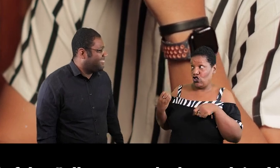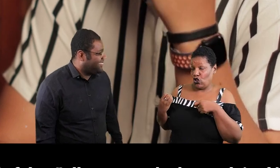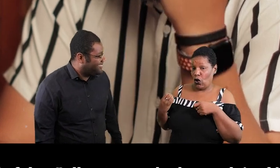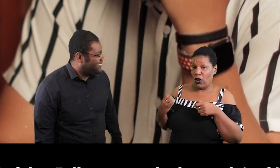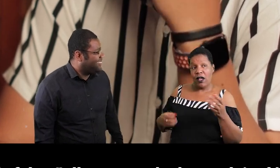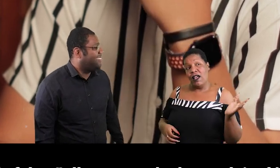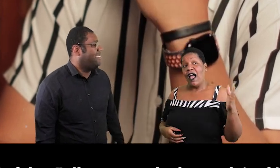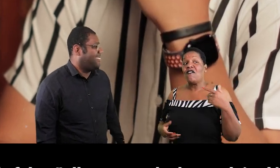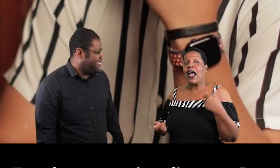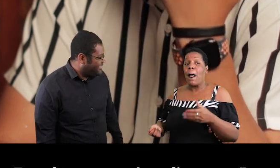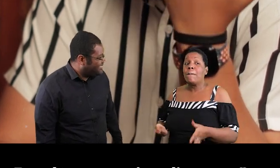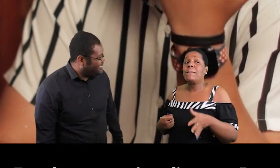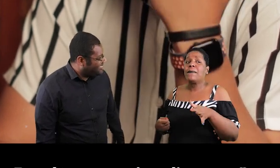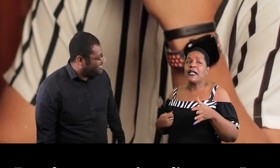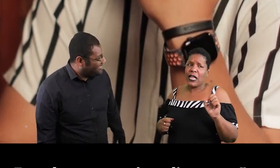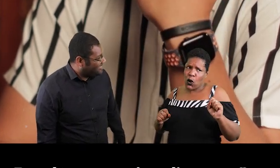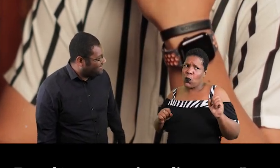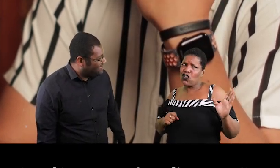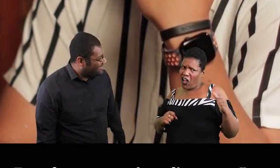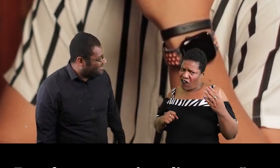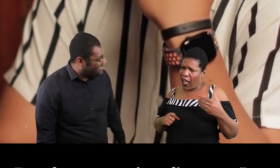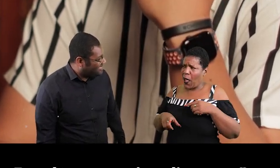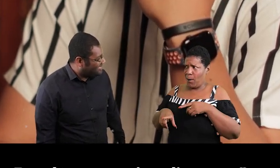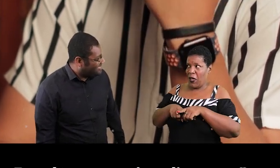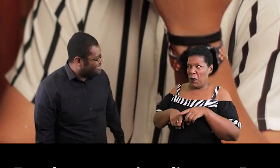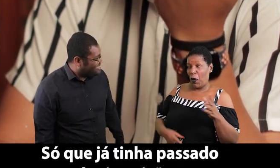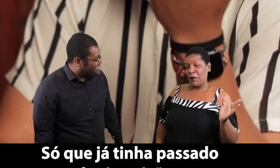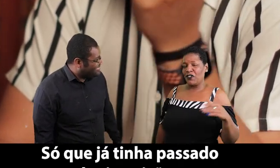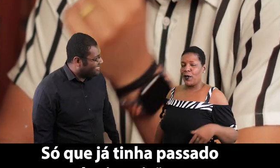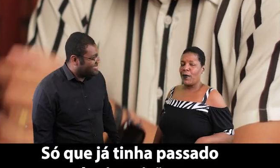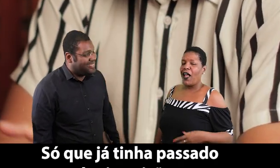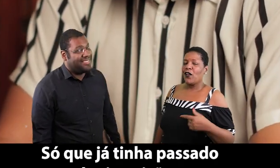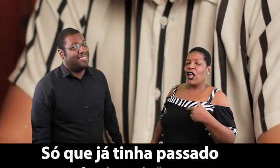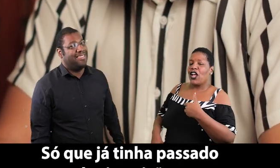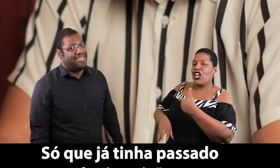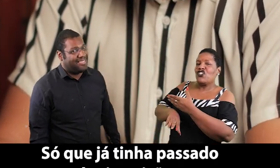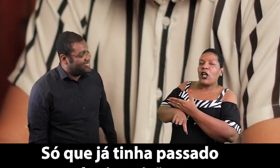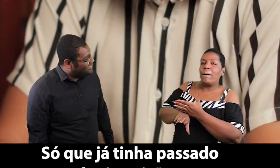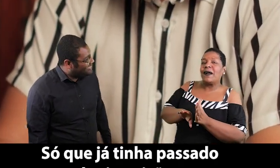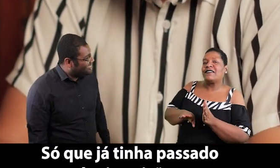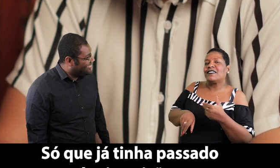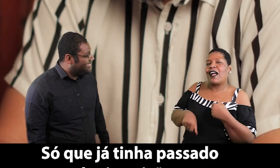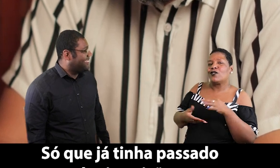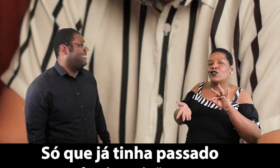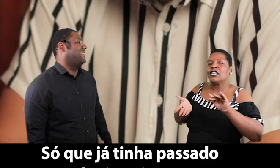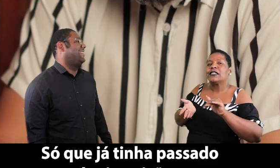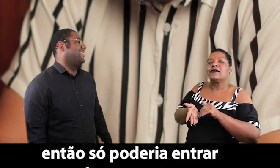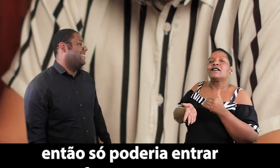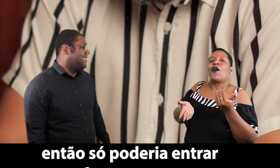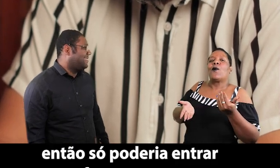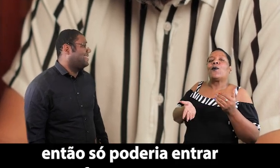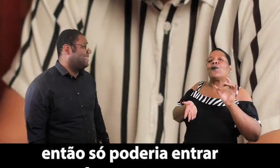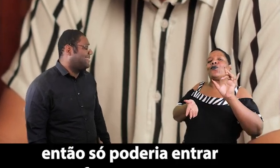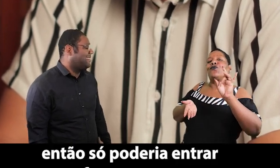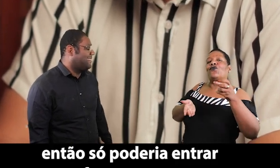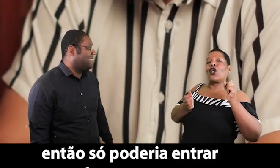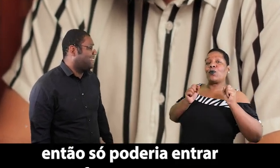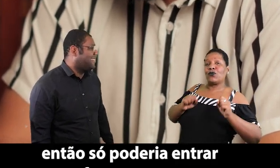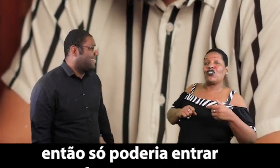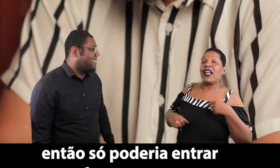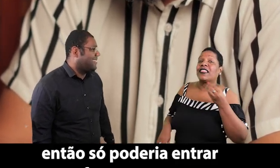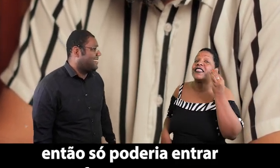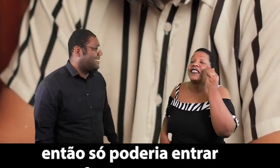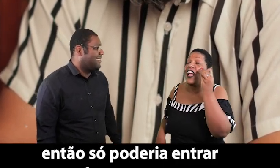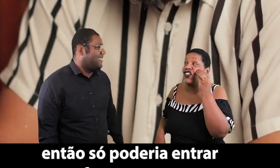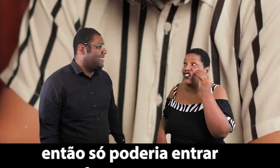olha, tem aula de pandeiro lá, eu acho que você podia entrar. Aí, só que já tinha passado o período das inscrições, então só poderia entrar se fosse por